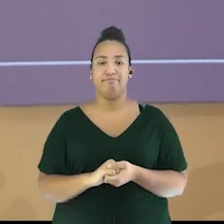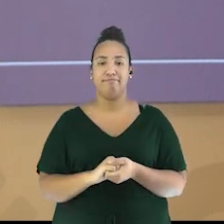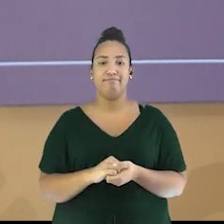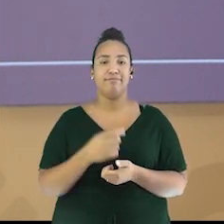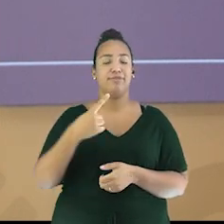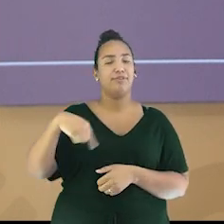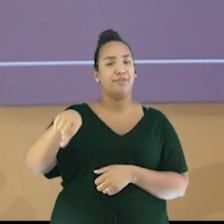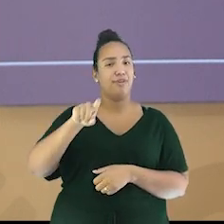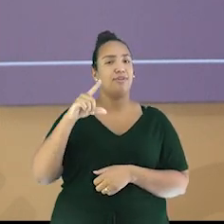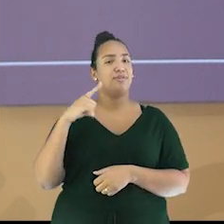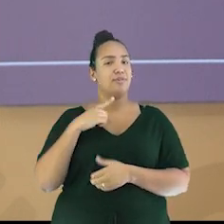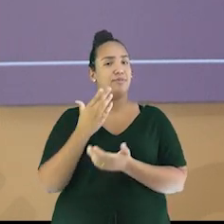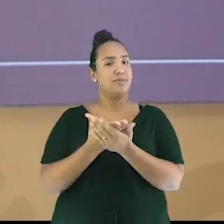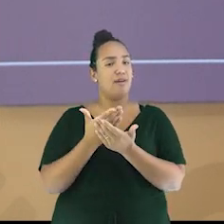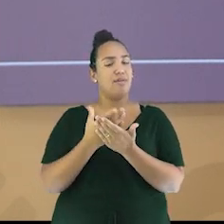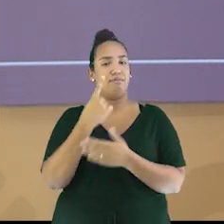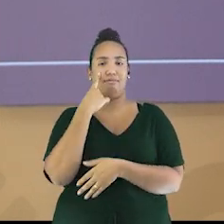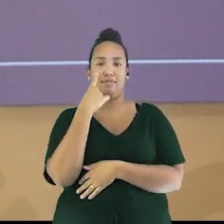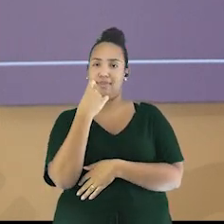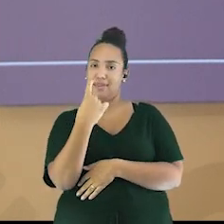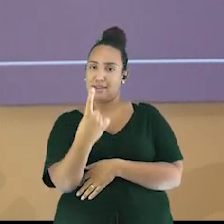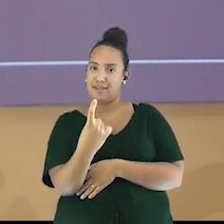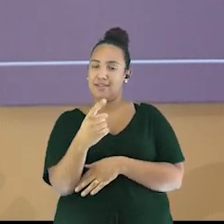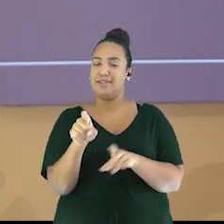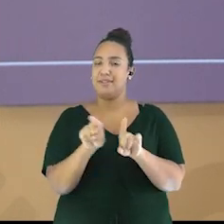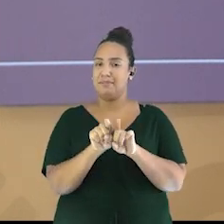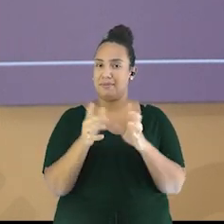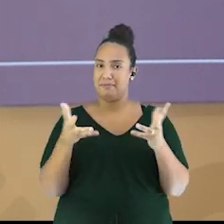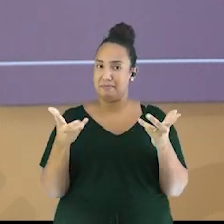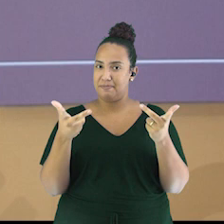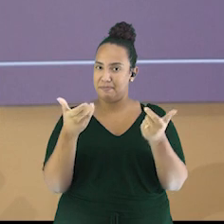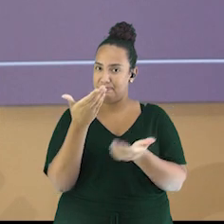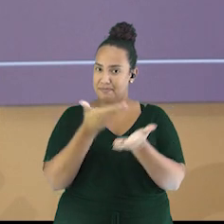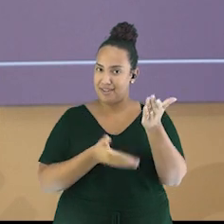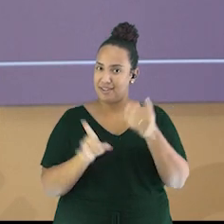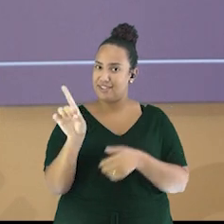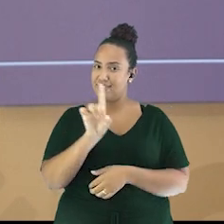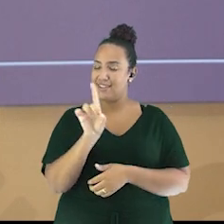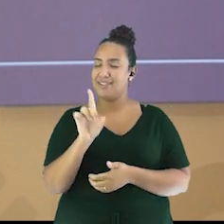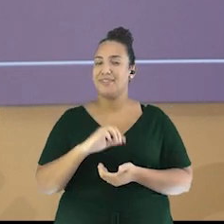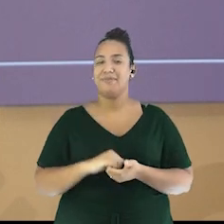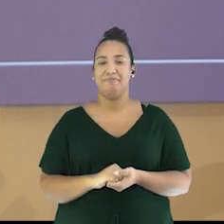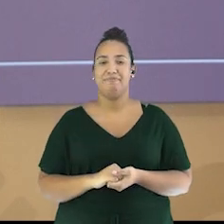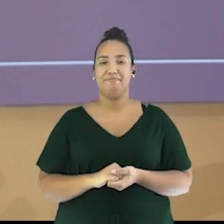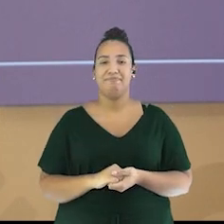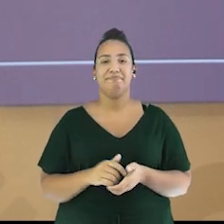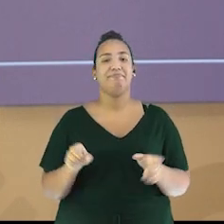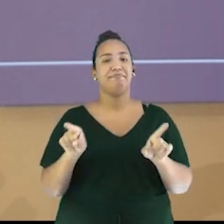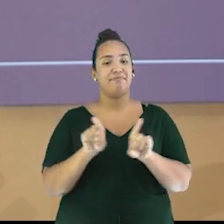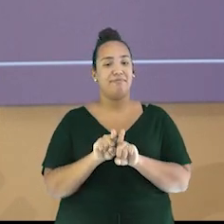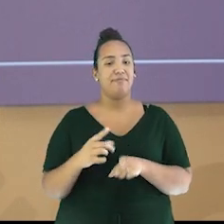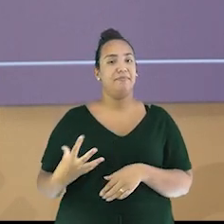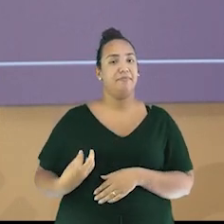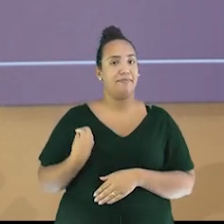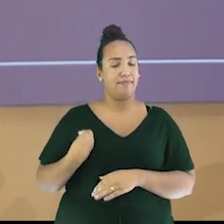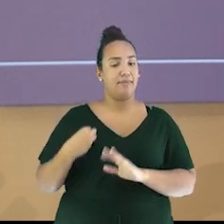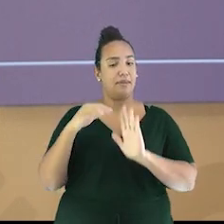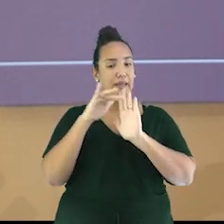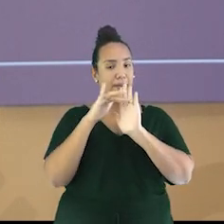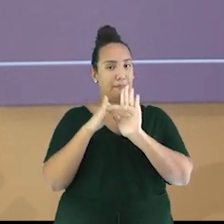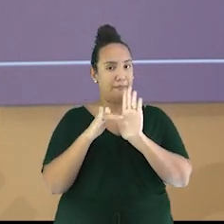ter muitas aulas interessantes e incríveis, não percam! E não deixe de registrar sua